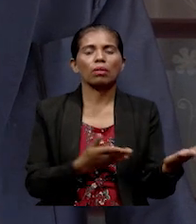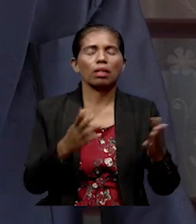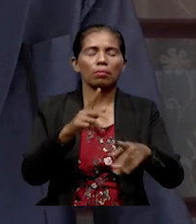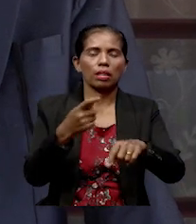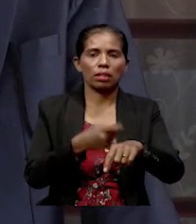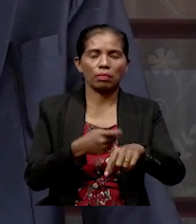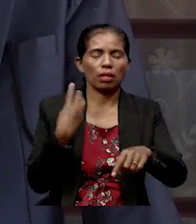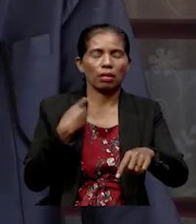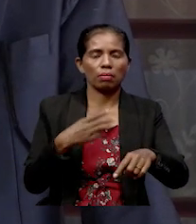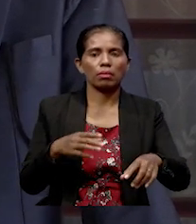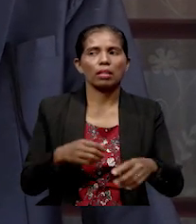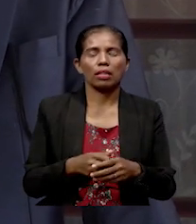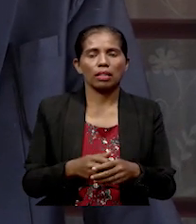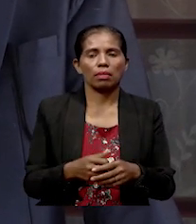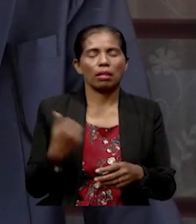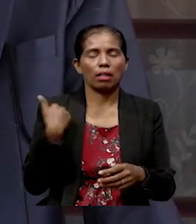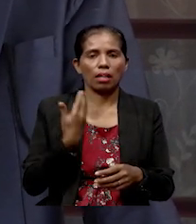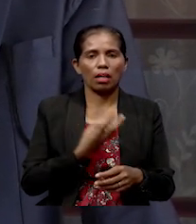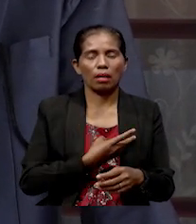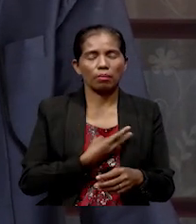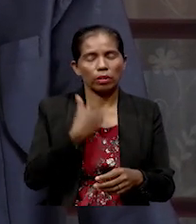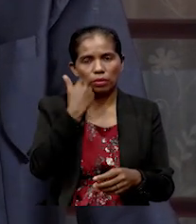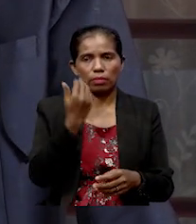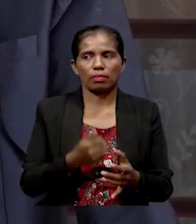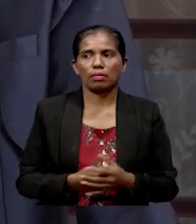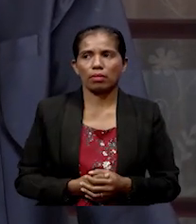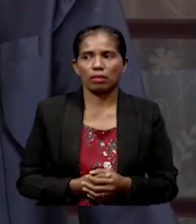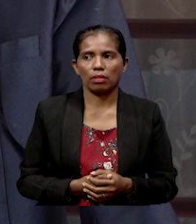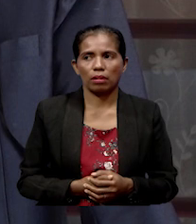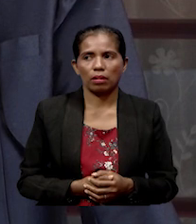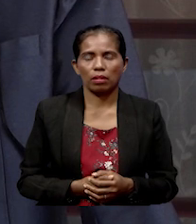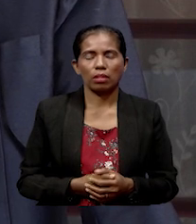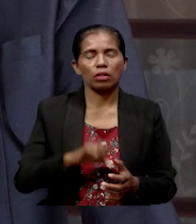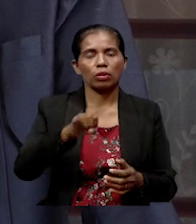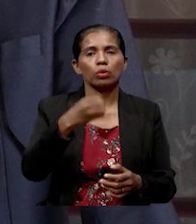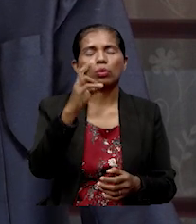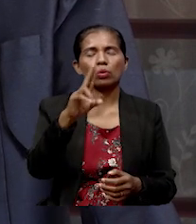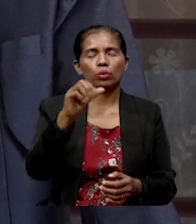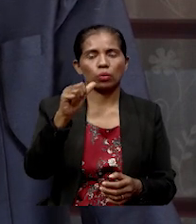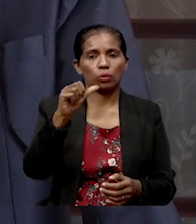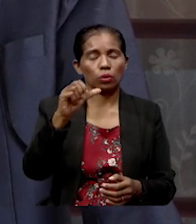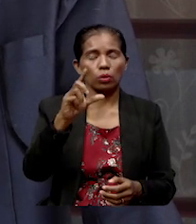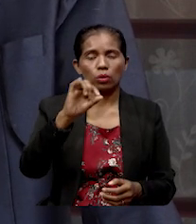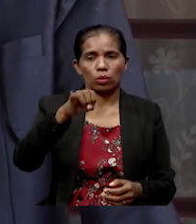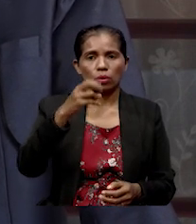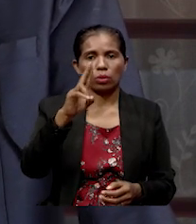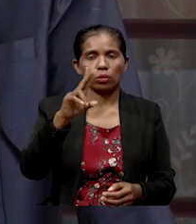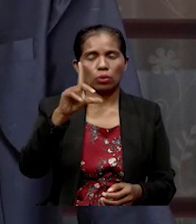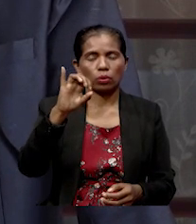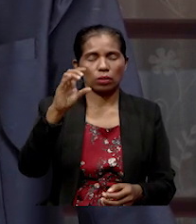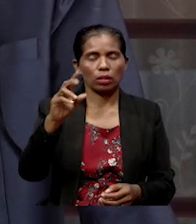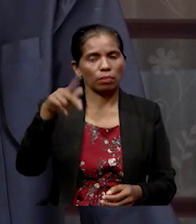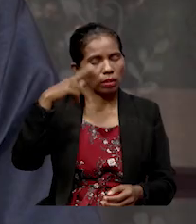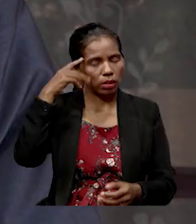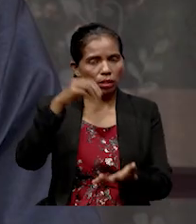reta na me subar, tama me moe, tama sira lá é tão batida. Zulu Sarmento da Costa Metamalik Hateten, política a total orçamento bilhão ida, ba